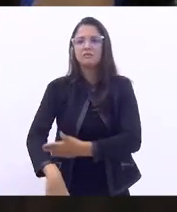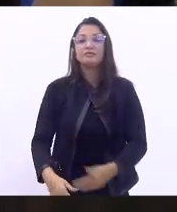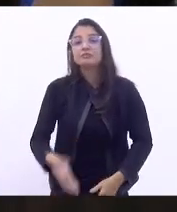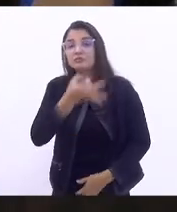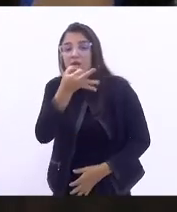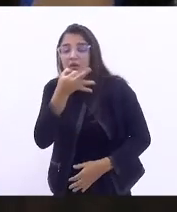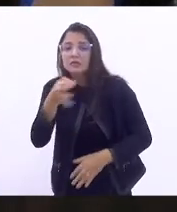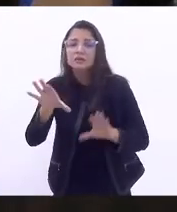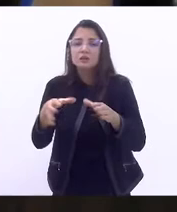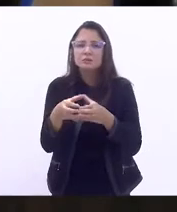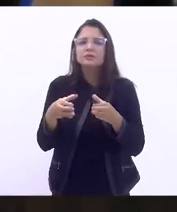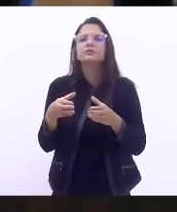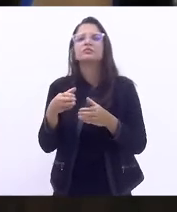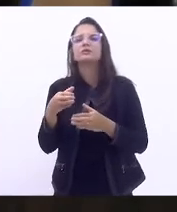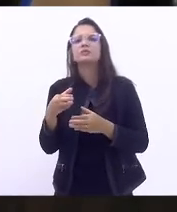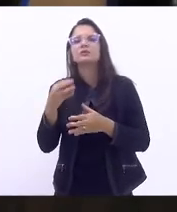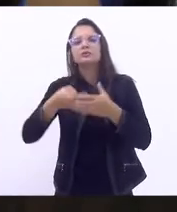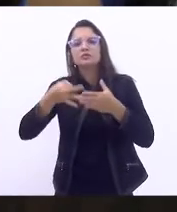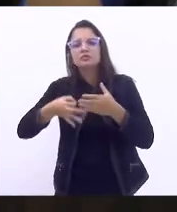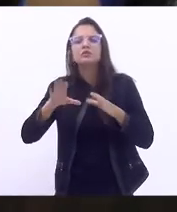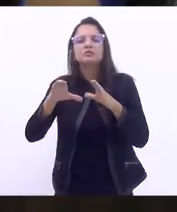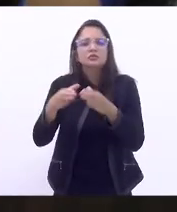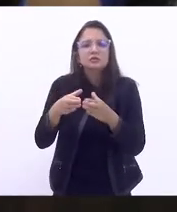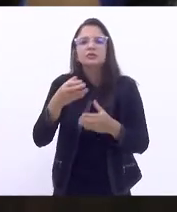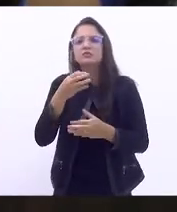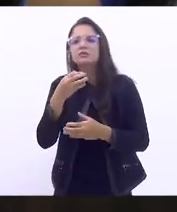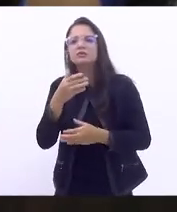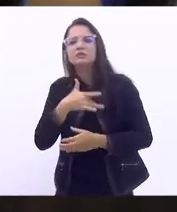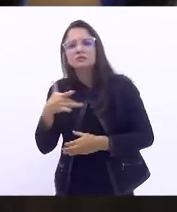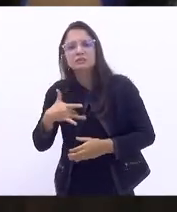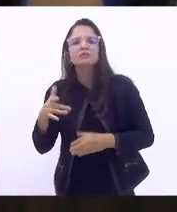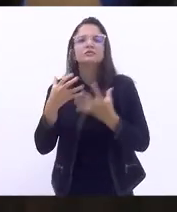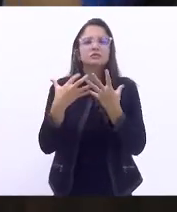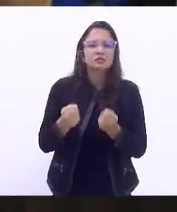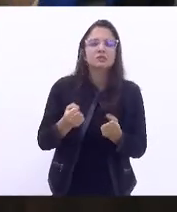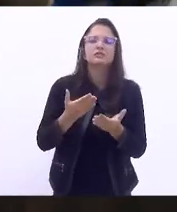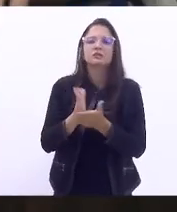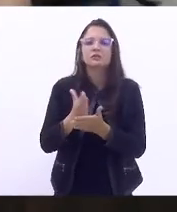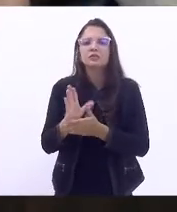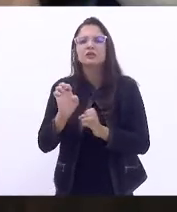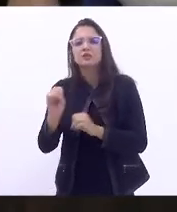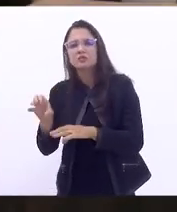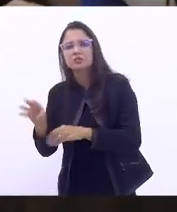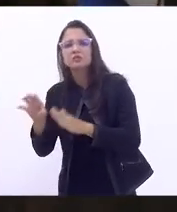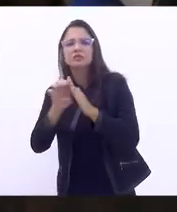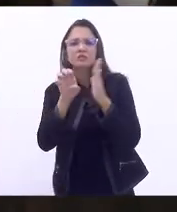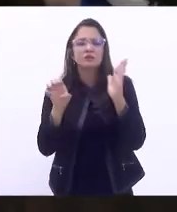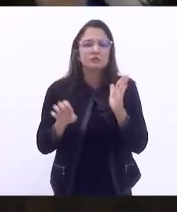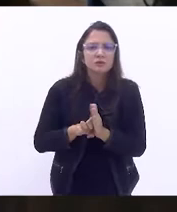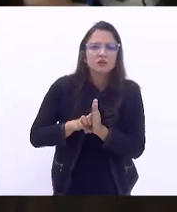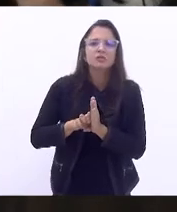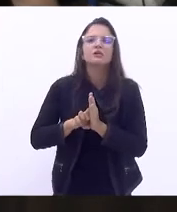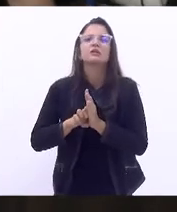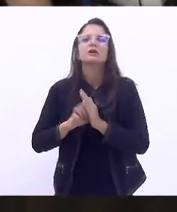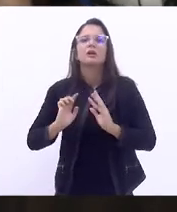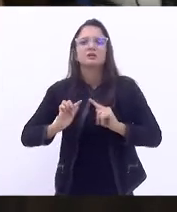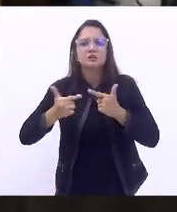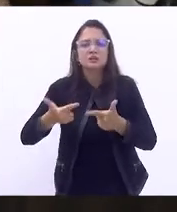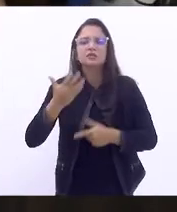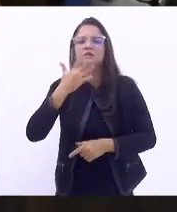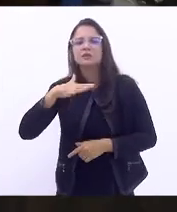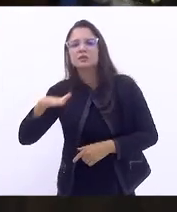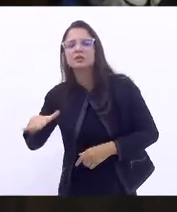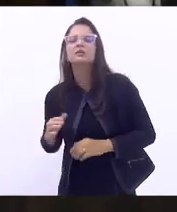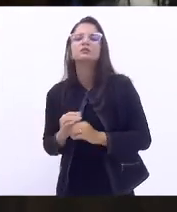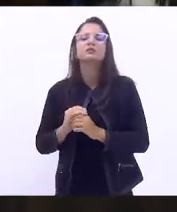Justiça pela condicionalidade de saúde favorável, de educação favorável com emendas, de assunto da criança e adolescente do idoso, favorável,